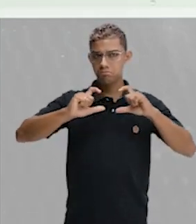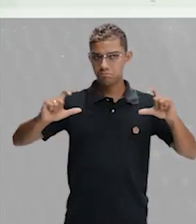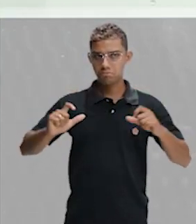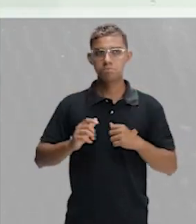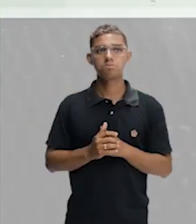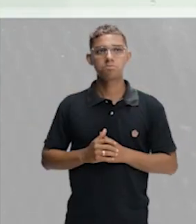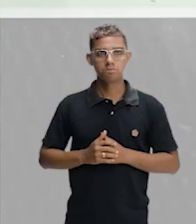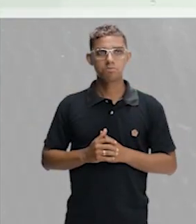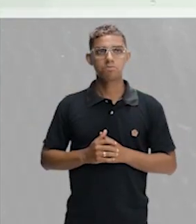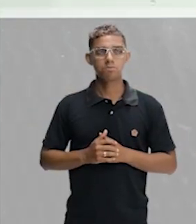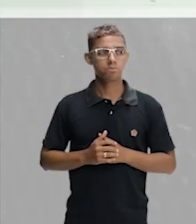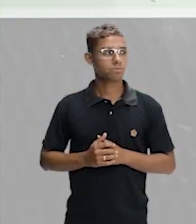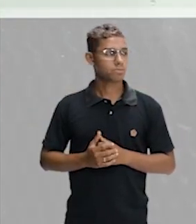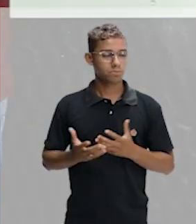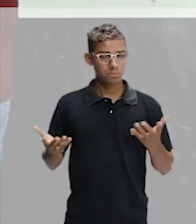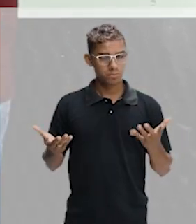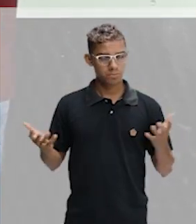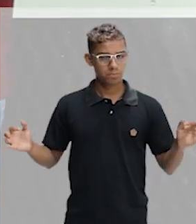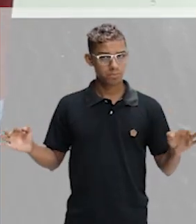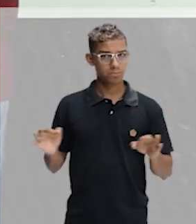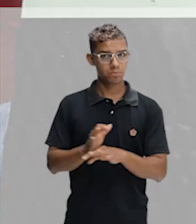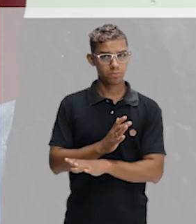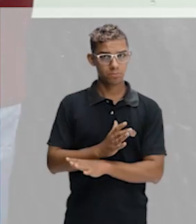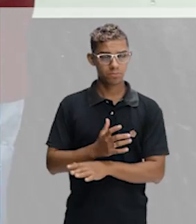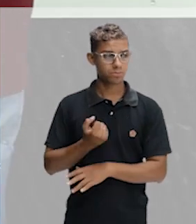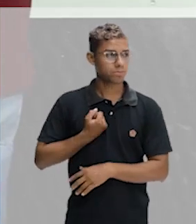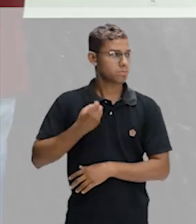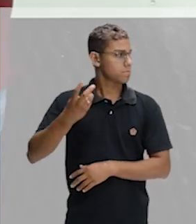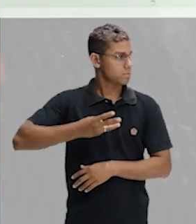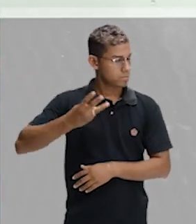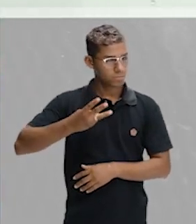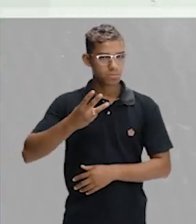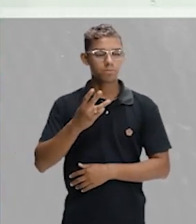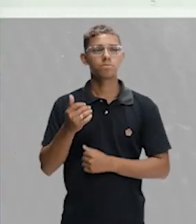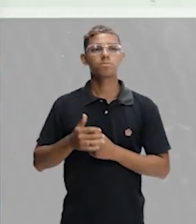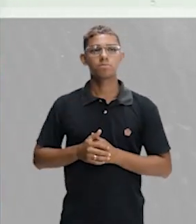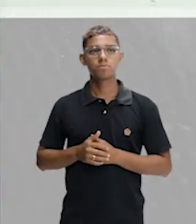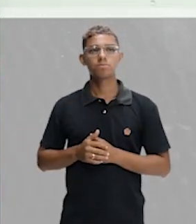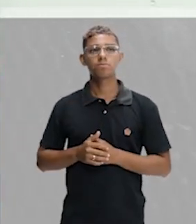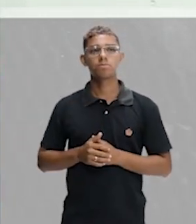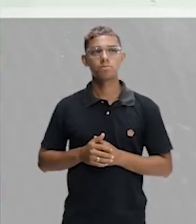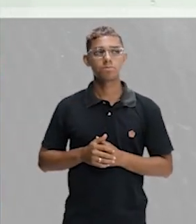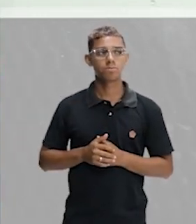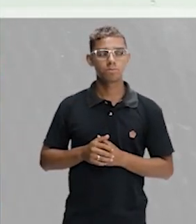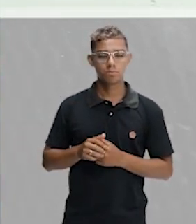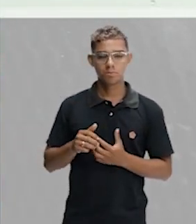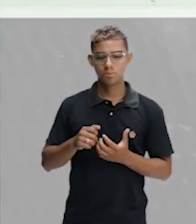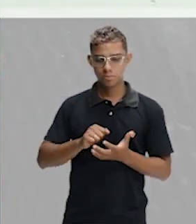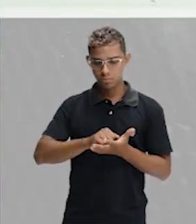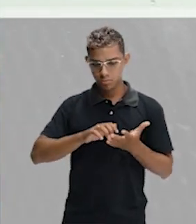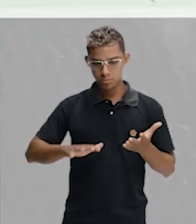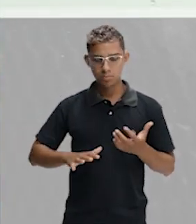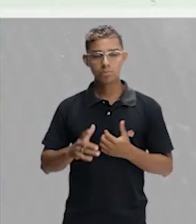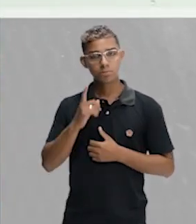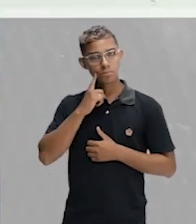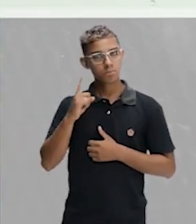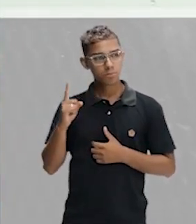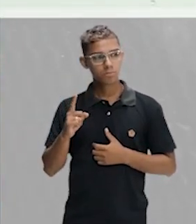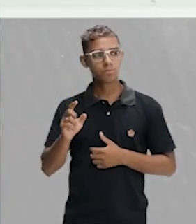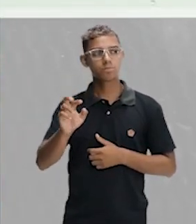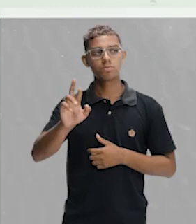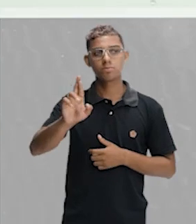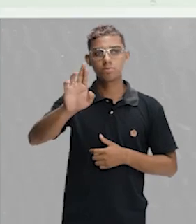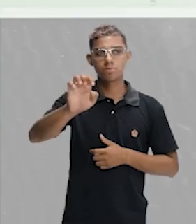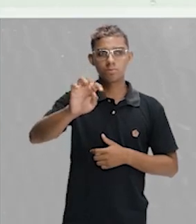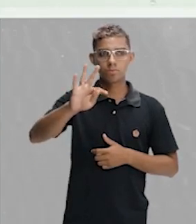para finalizar vamos fazer aqui a terceira e última questão aqui da nossa listinha de exercícios uma